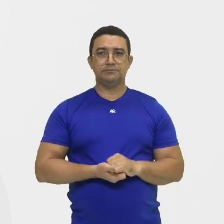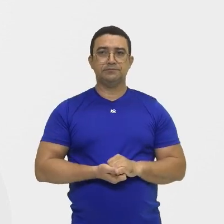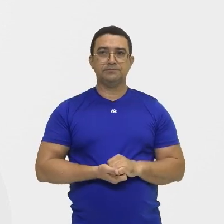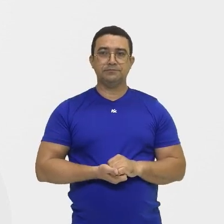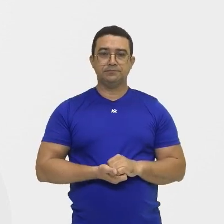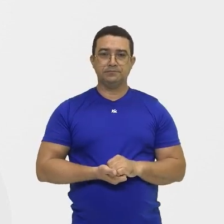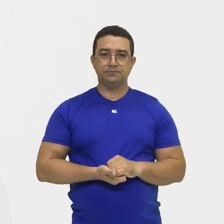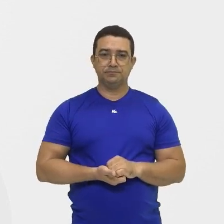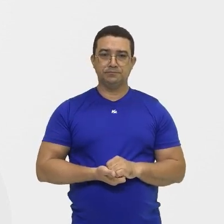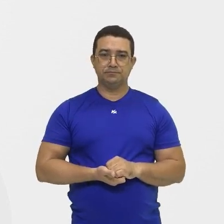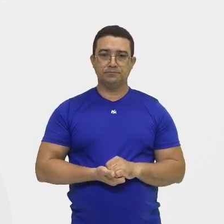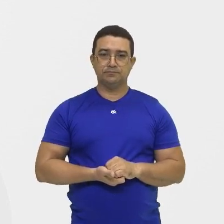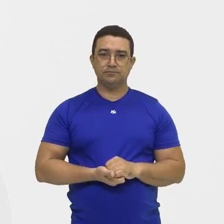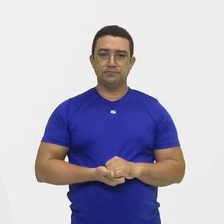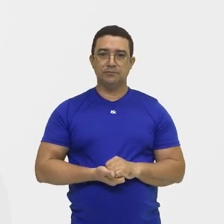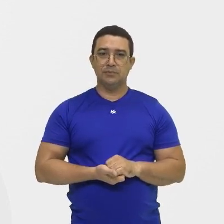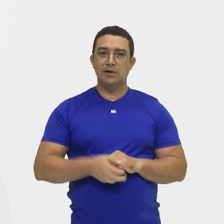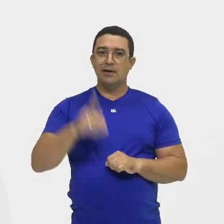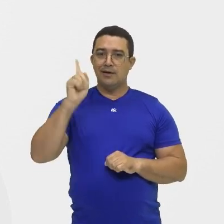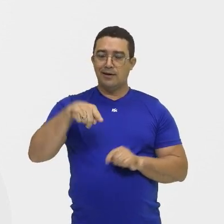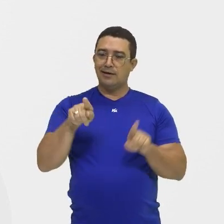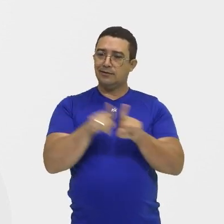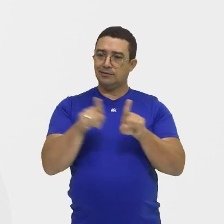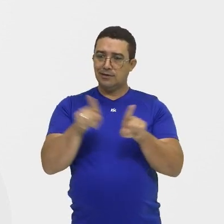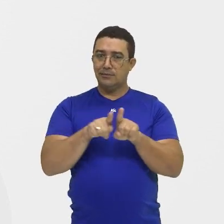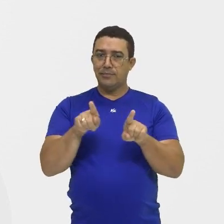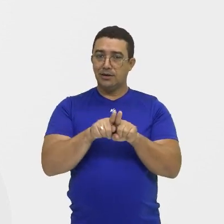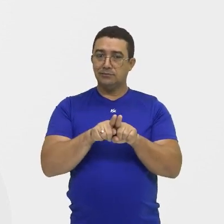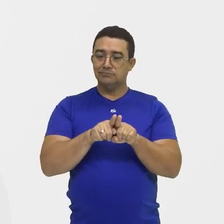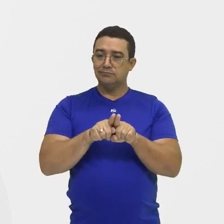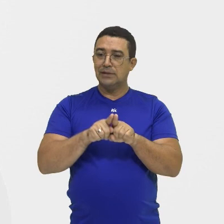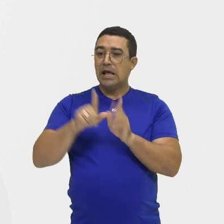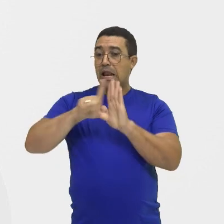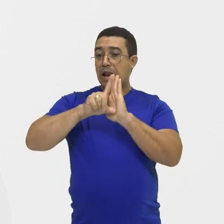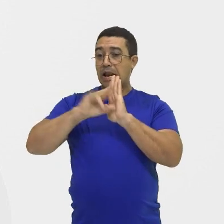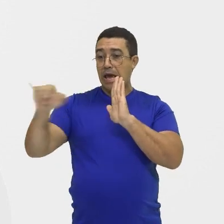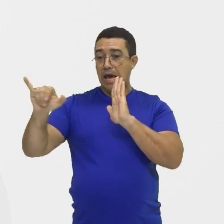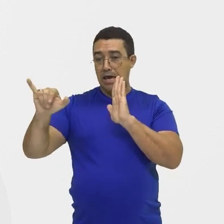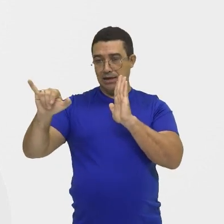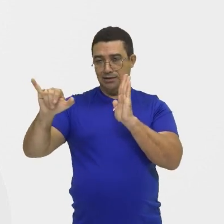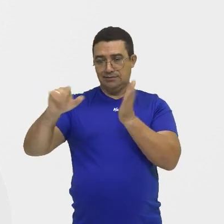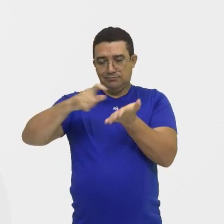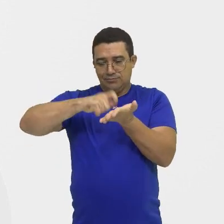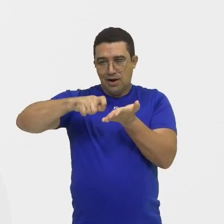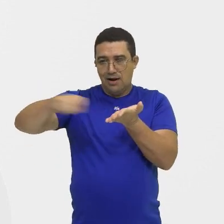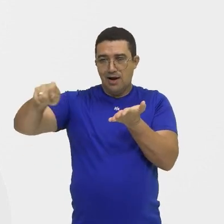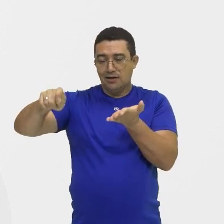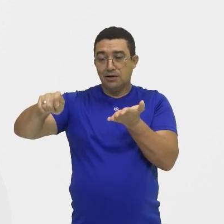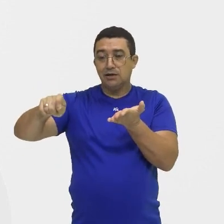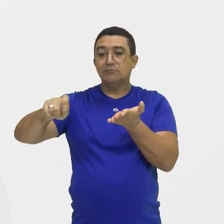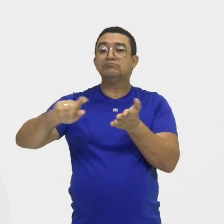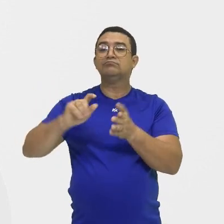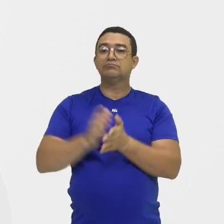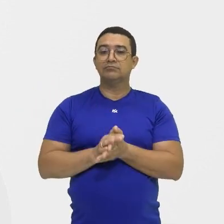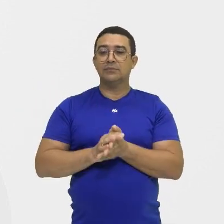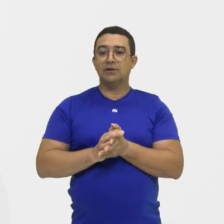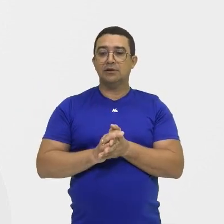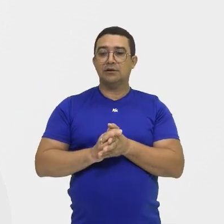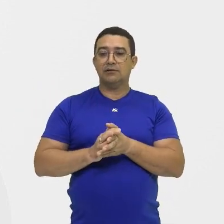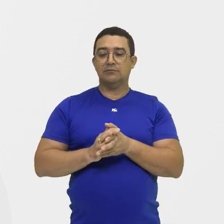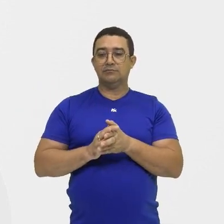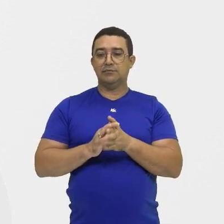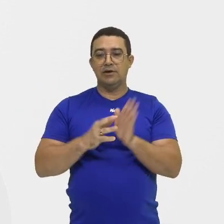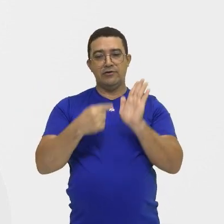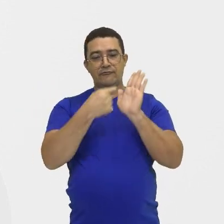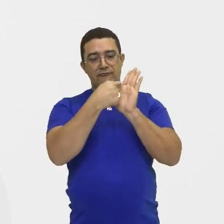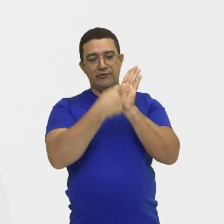Penha, lá de 2006. Foi sancionada a Lei do Sinal Vermelho, lembre-se disso, contra a violência doméstica. Em